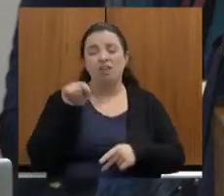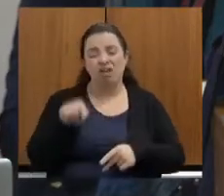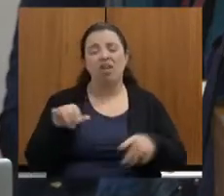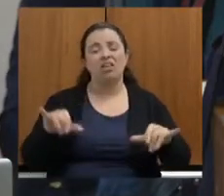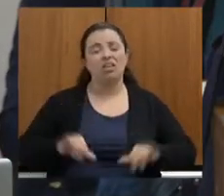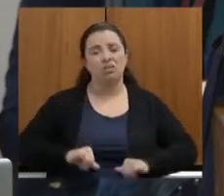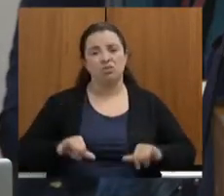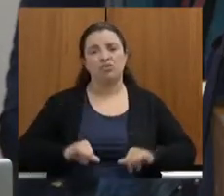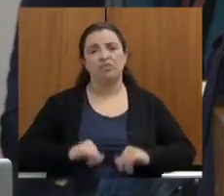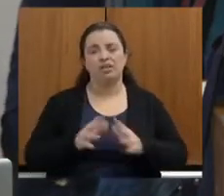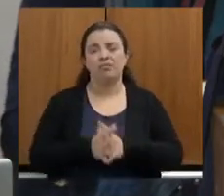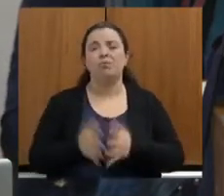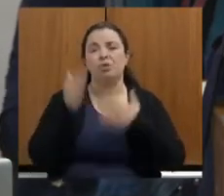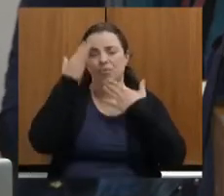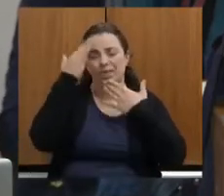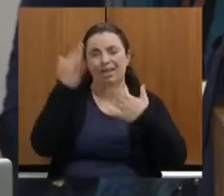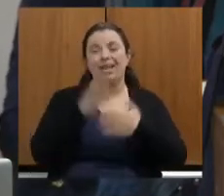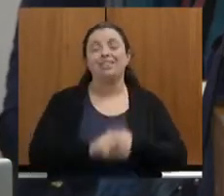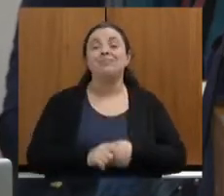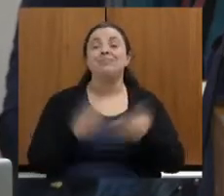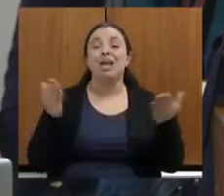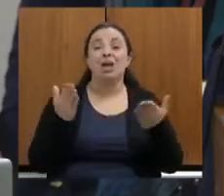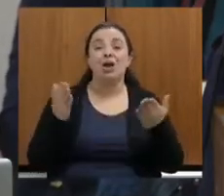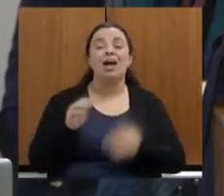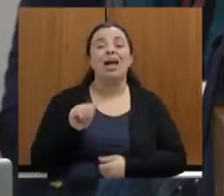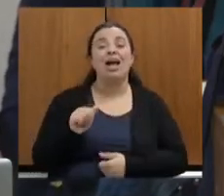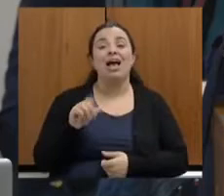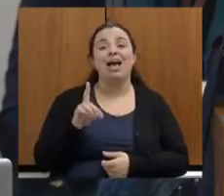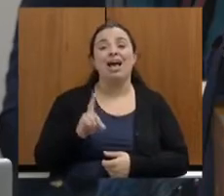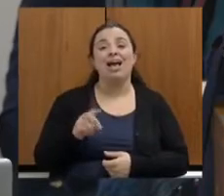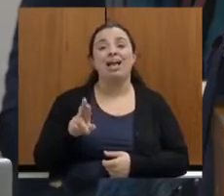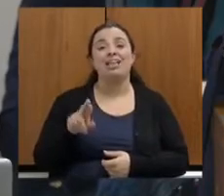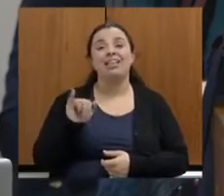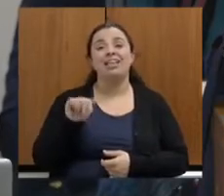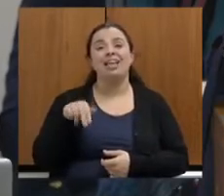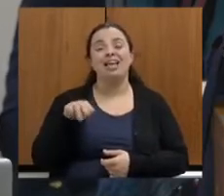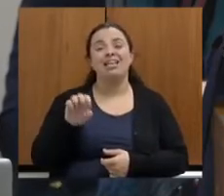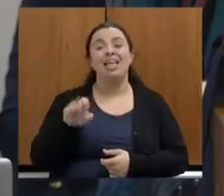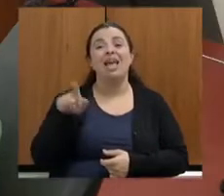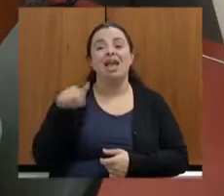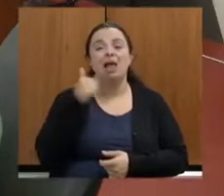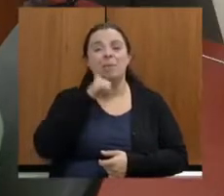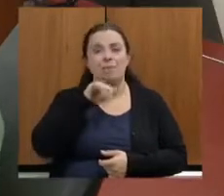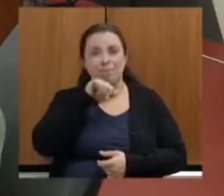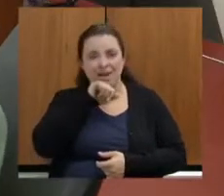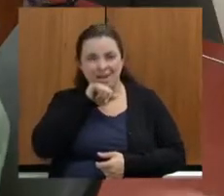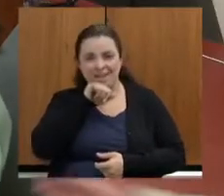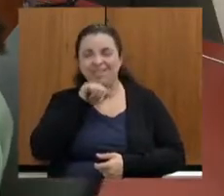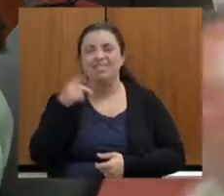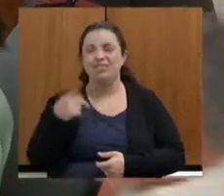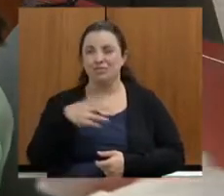obrigada e passo agora para Adriane Adriane Aparecida mãe de aluno e ambientalista